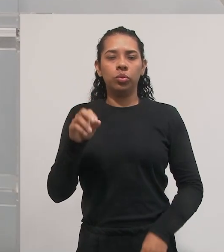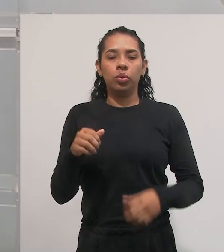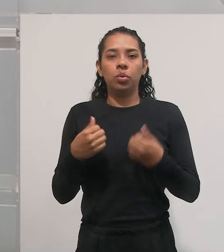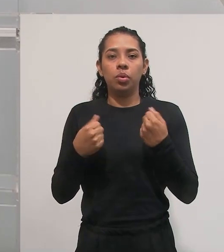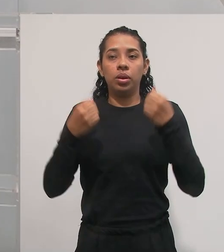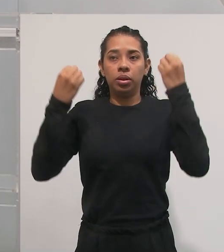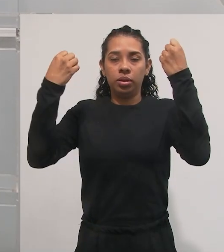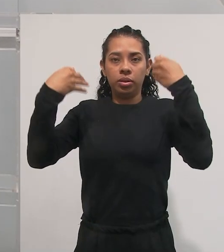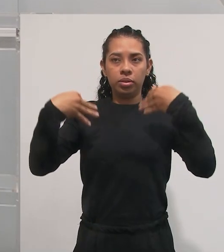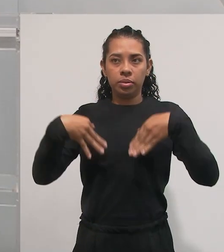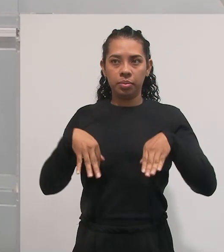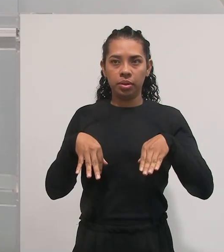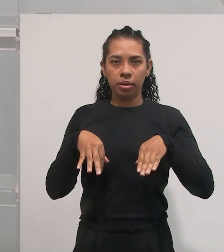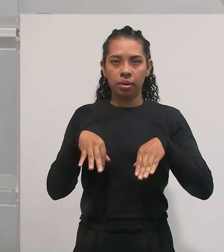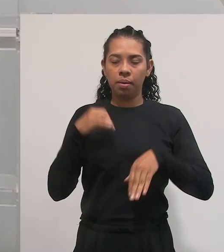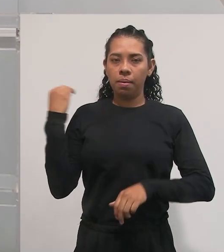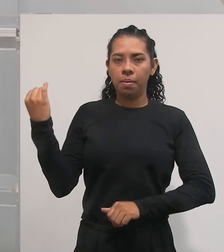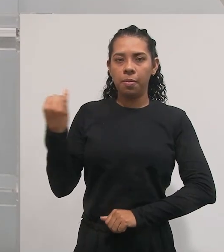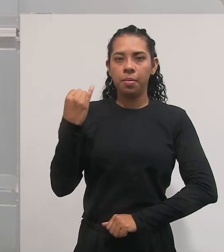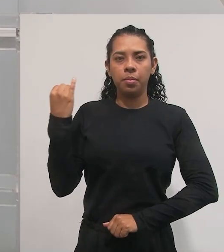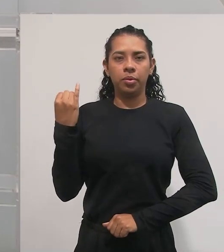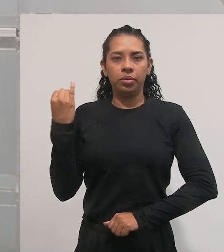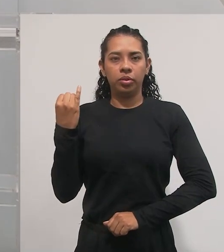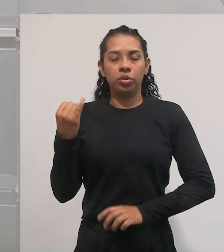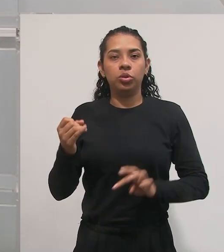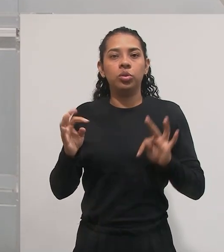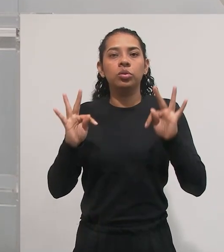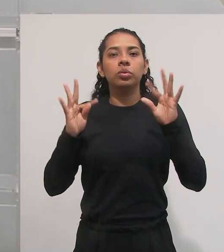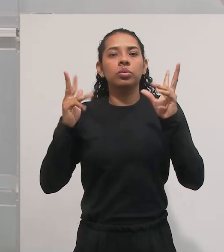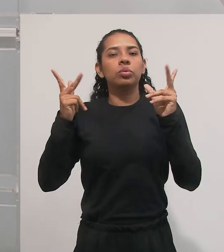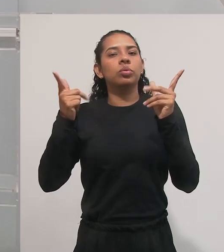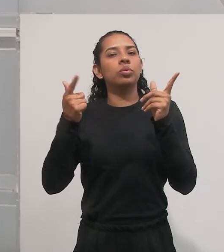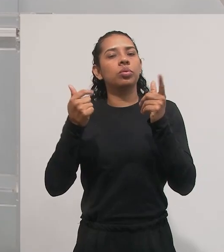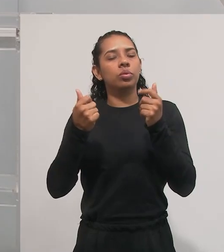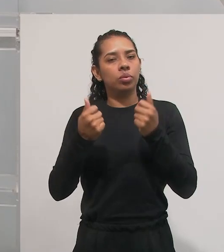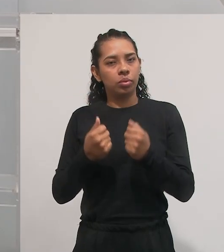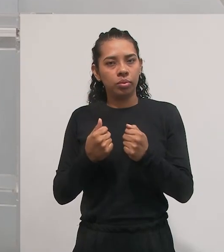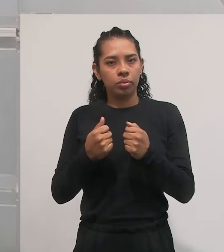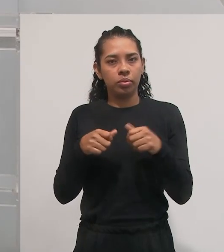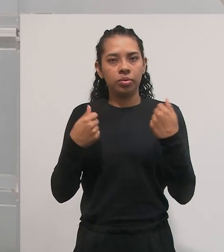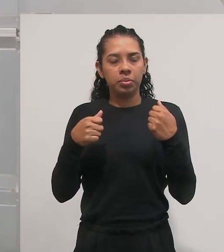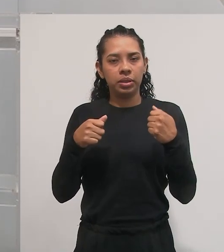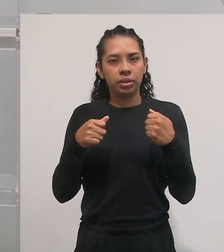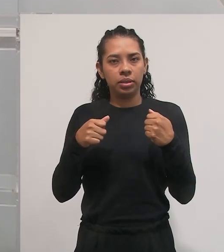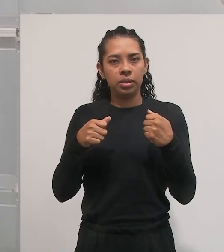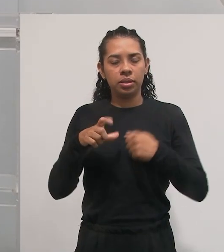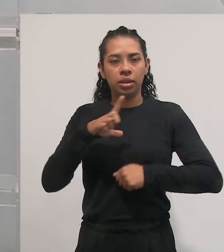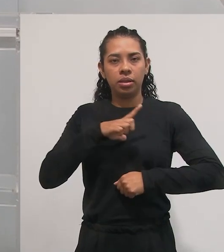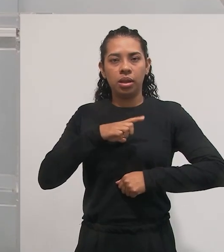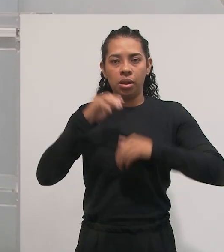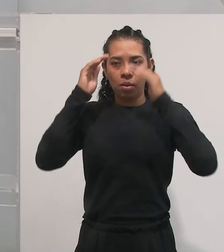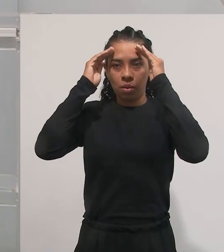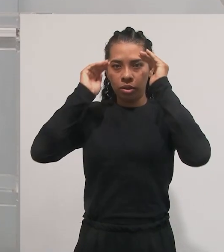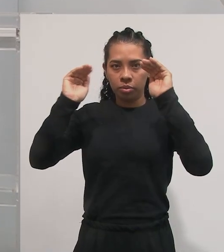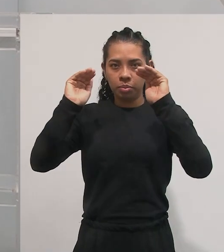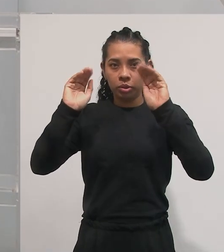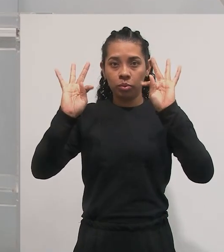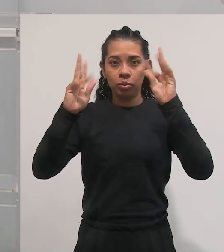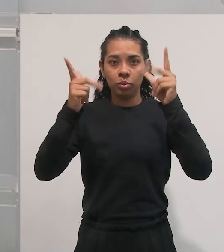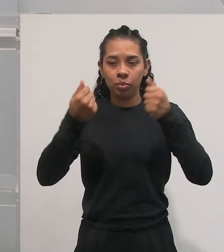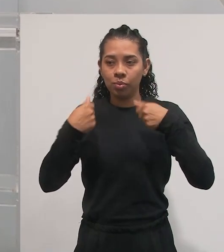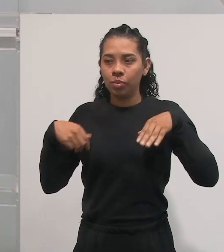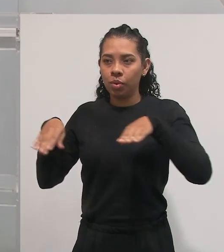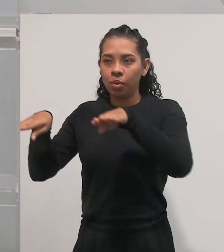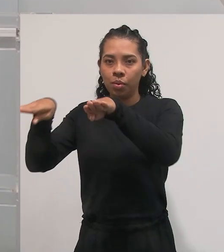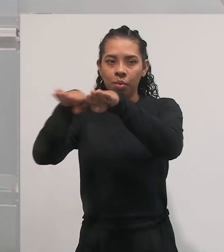tratar os desiguais na medida das suas desigualdades. Isso parece que não é igualdade, né? Mas é o que mais